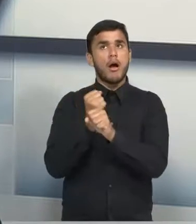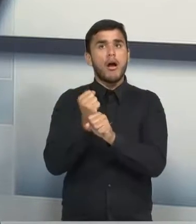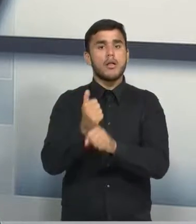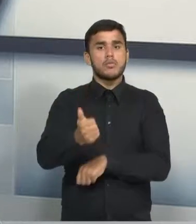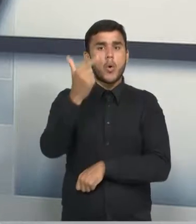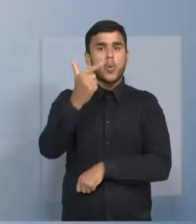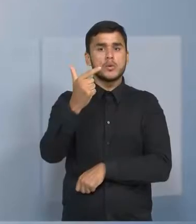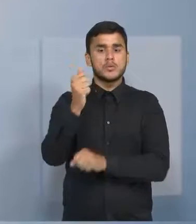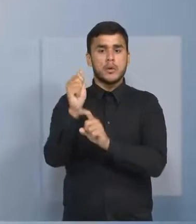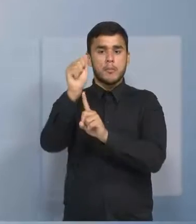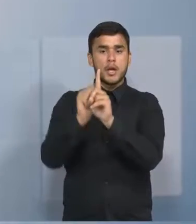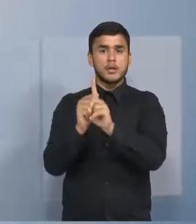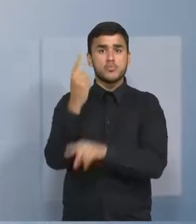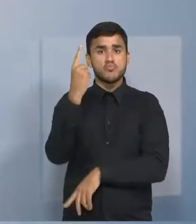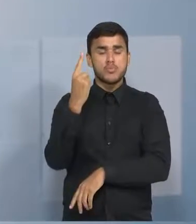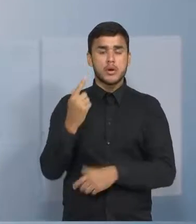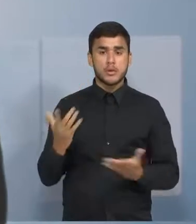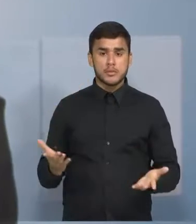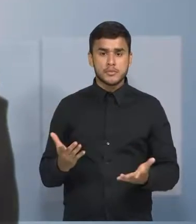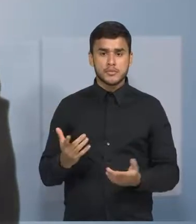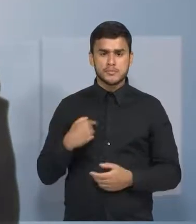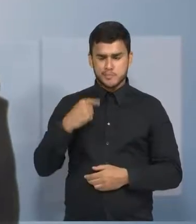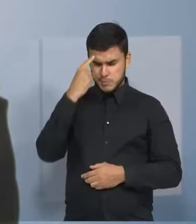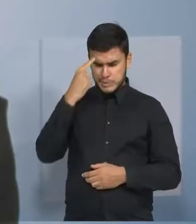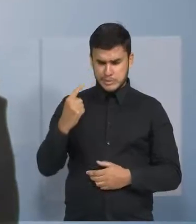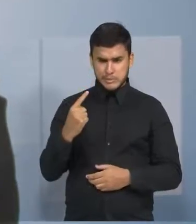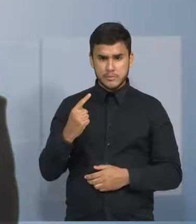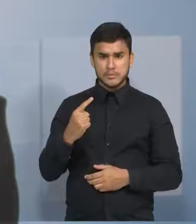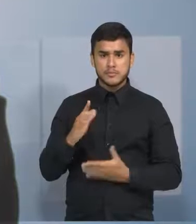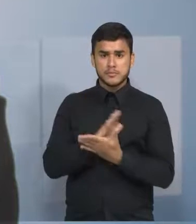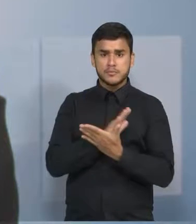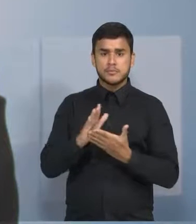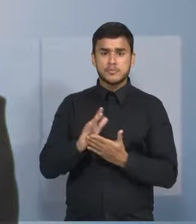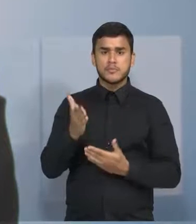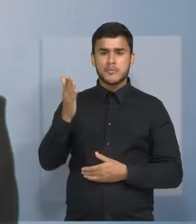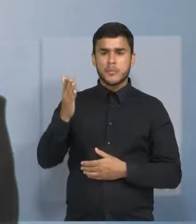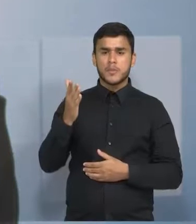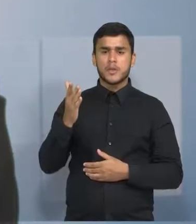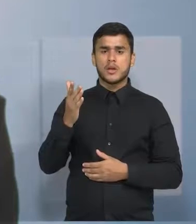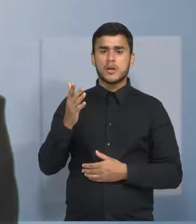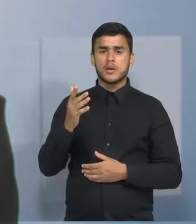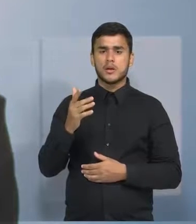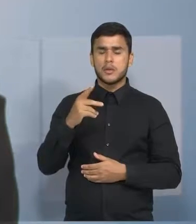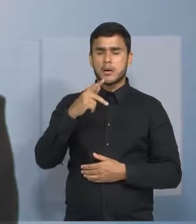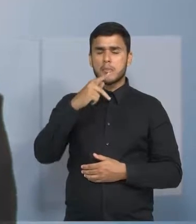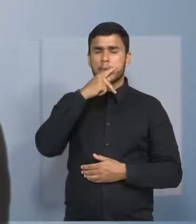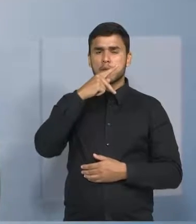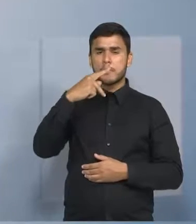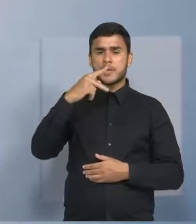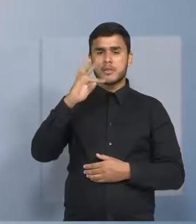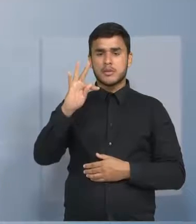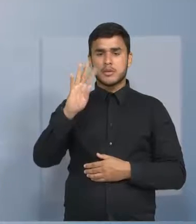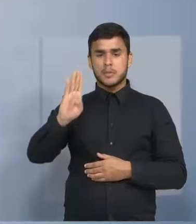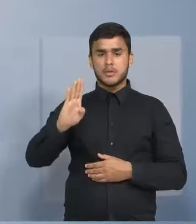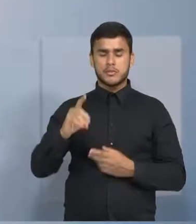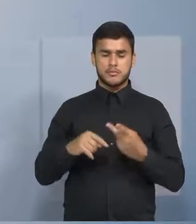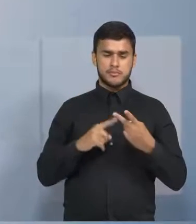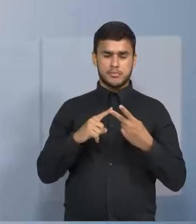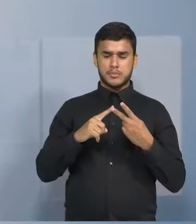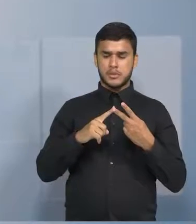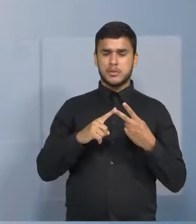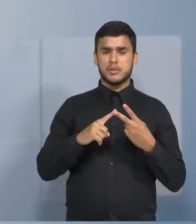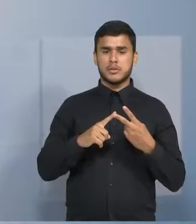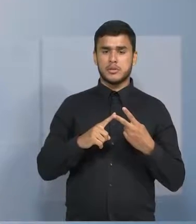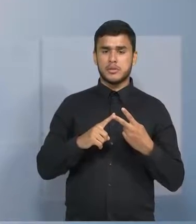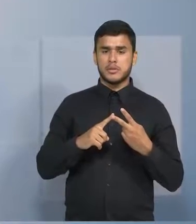figuras querem chegar. Você pega a presidente do PT, Gleisi Hoffmann, você pega aquele senador do estado do